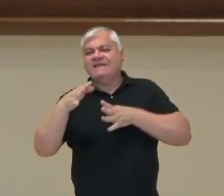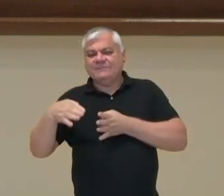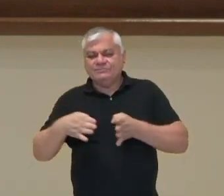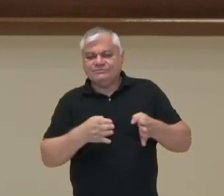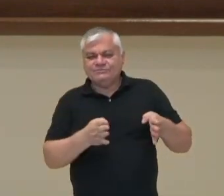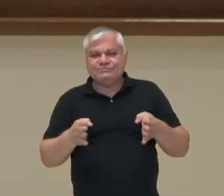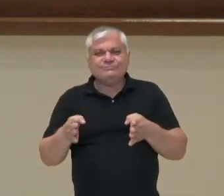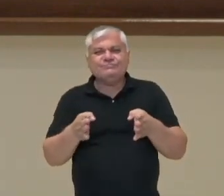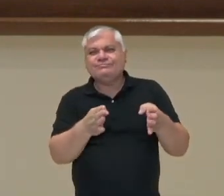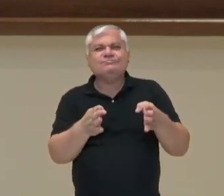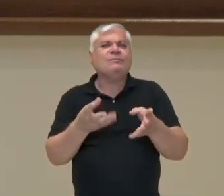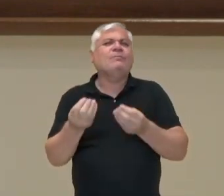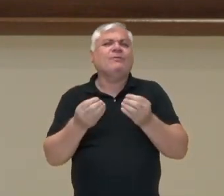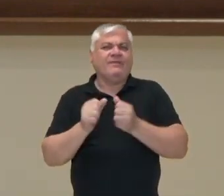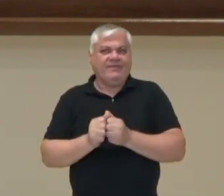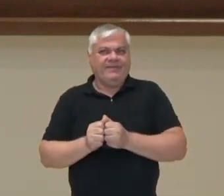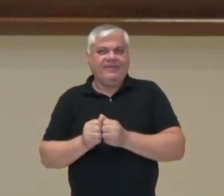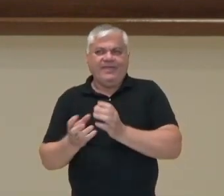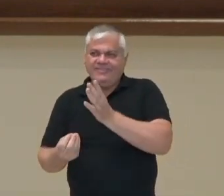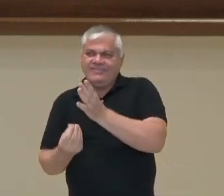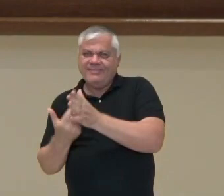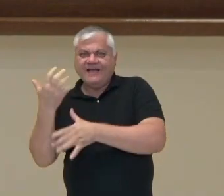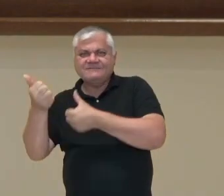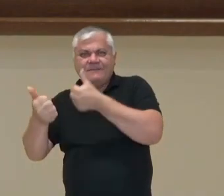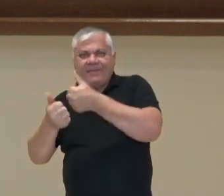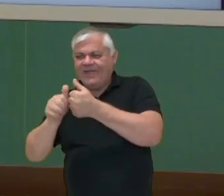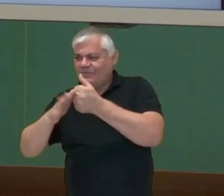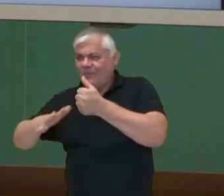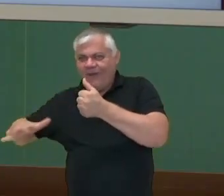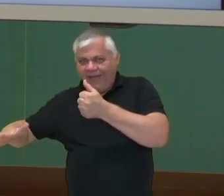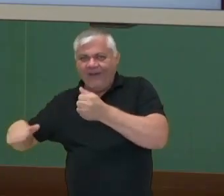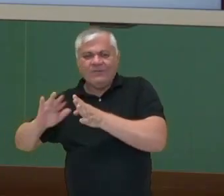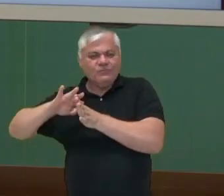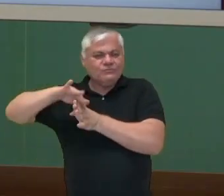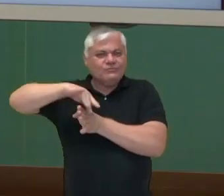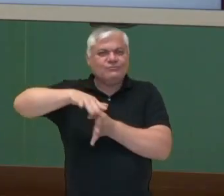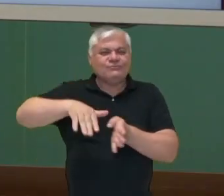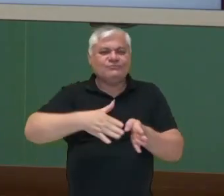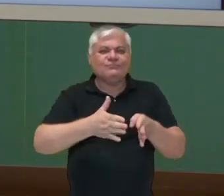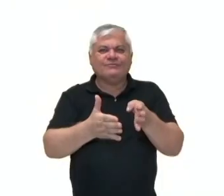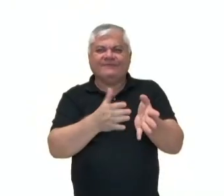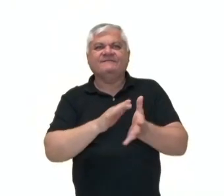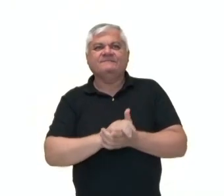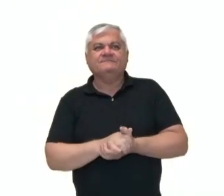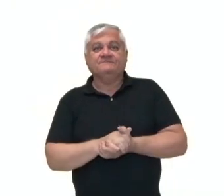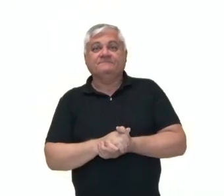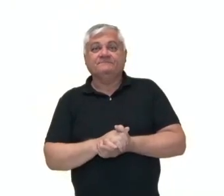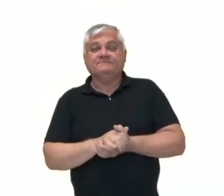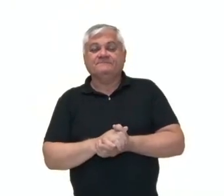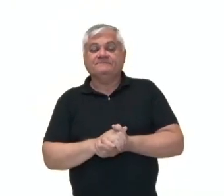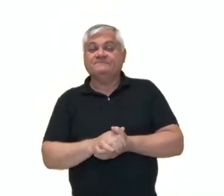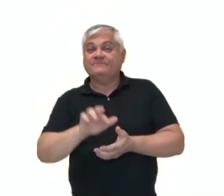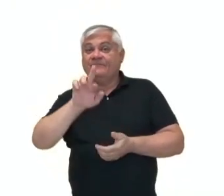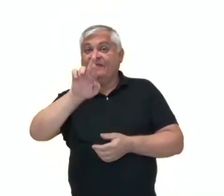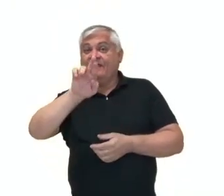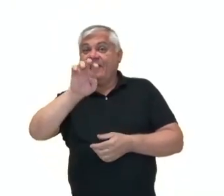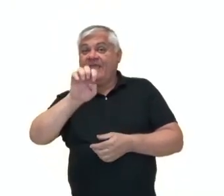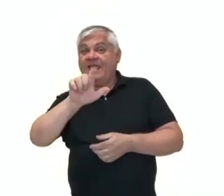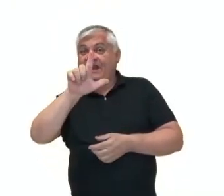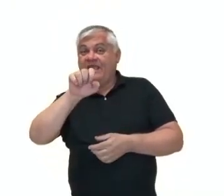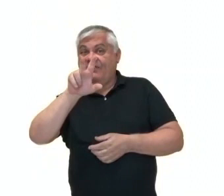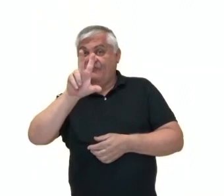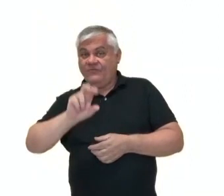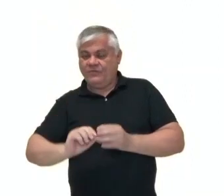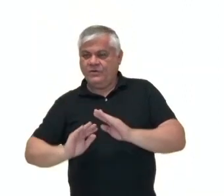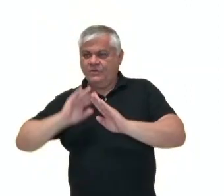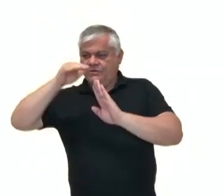oceano e correm para o interior. Vamos ver como poderia ficar a nossa resposta ali então. O relevo influencia e